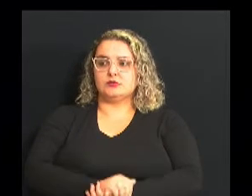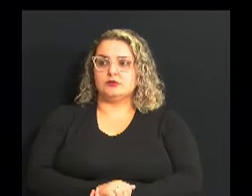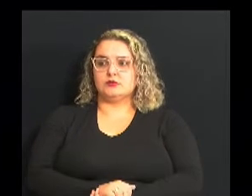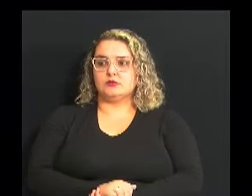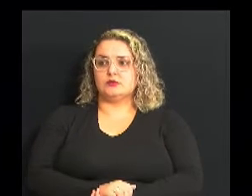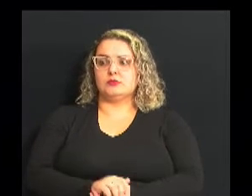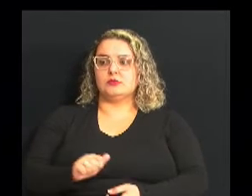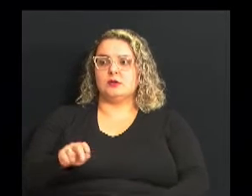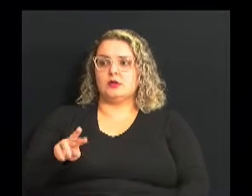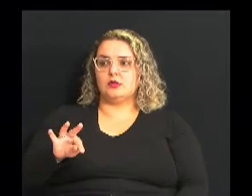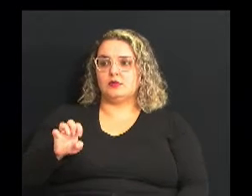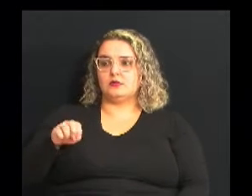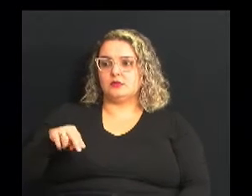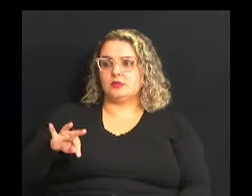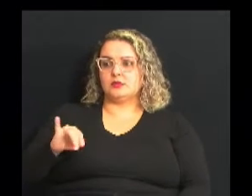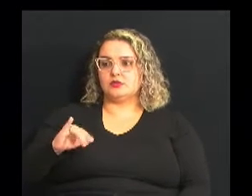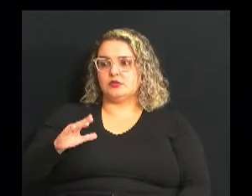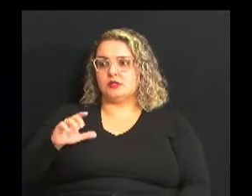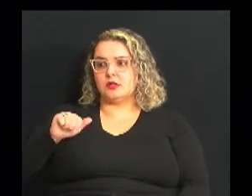autenticação, né?